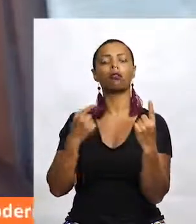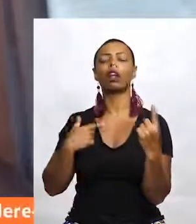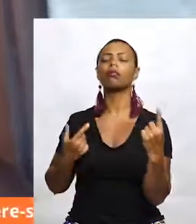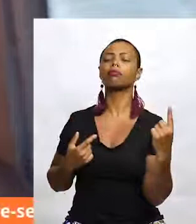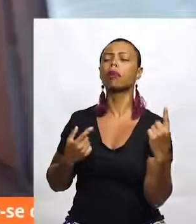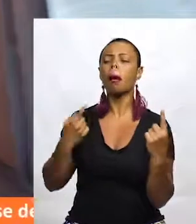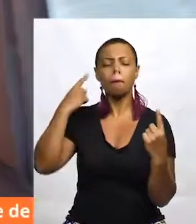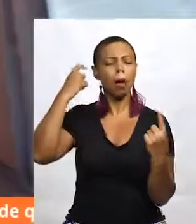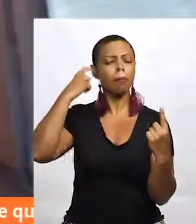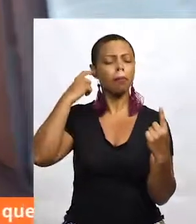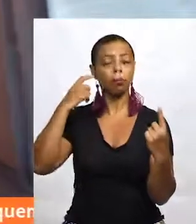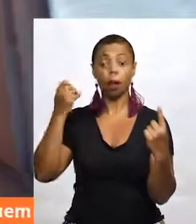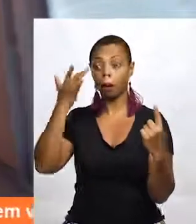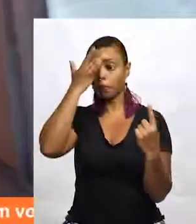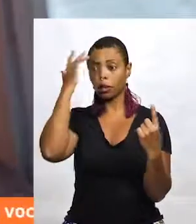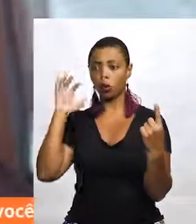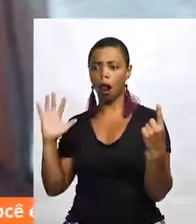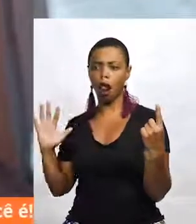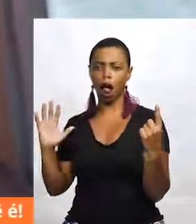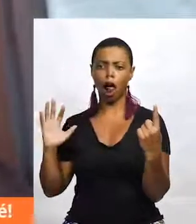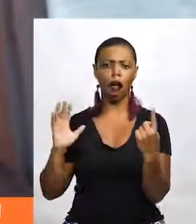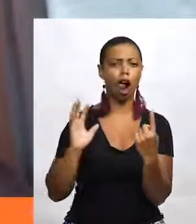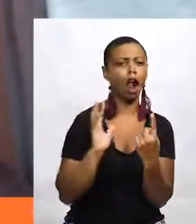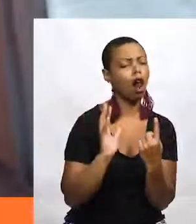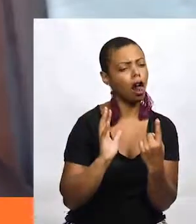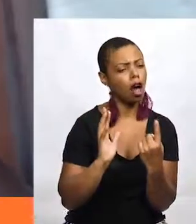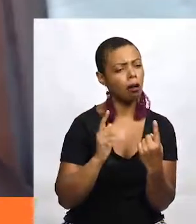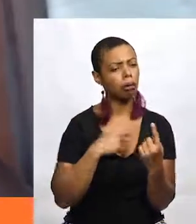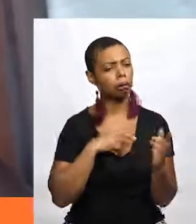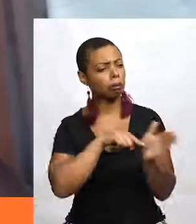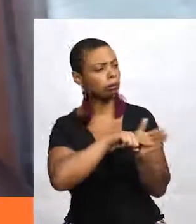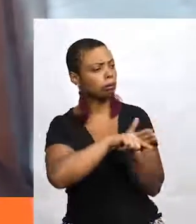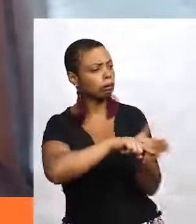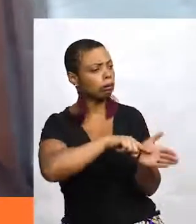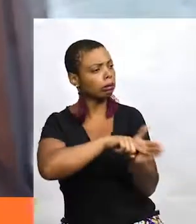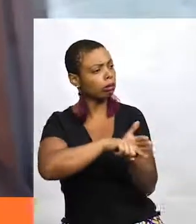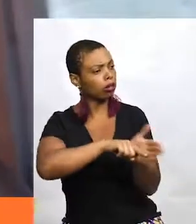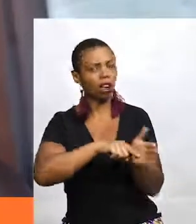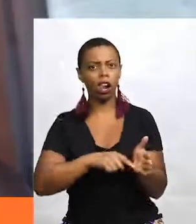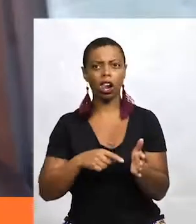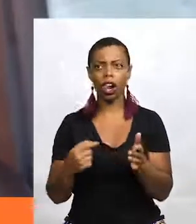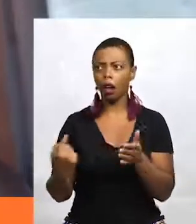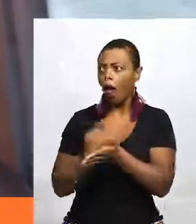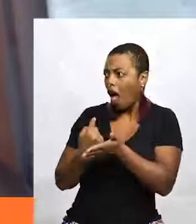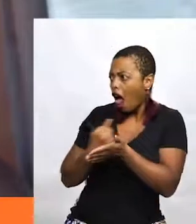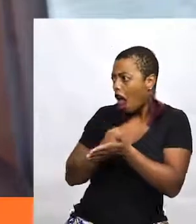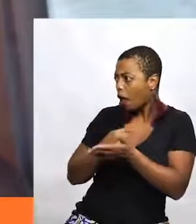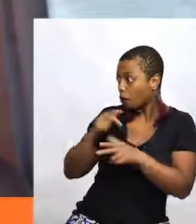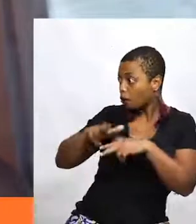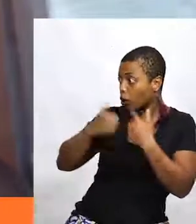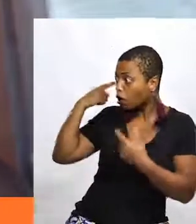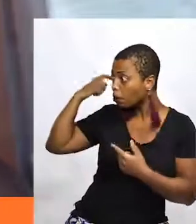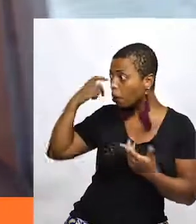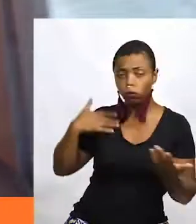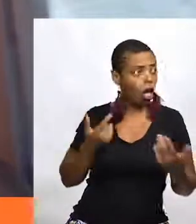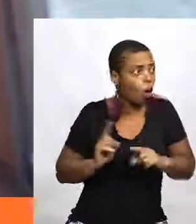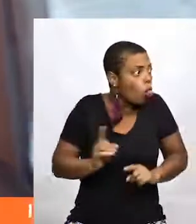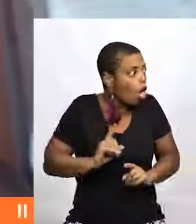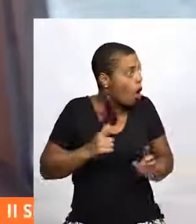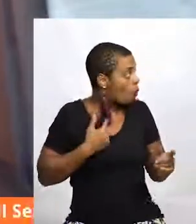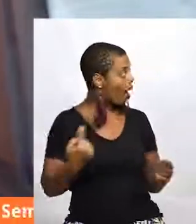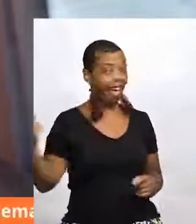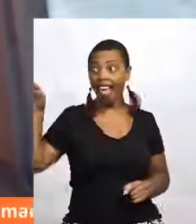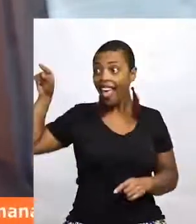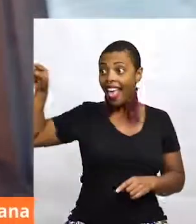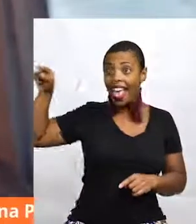fui interpelada, interrogada por meses a fio. Eu pensei em desistir da faculdade por causa disso. Todos os meus amigos